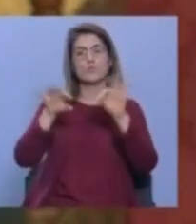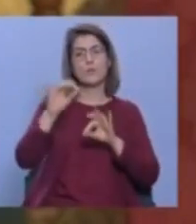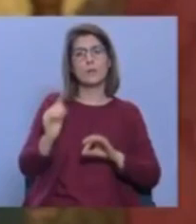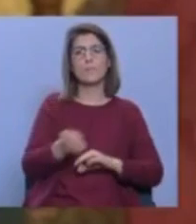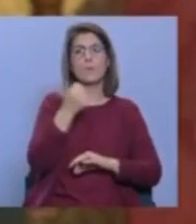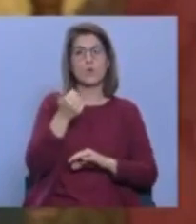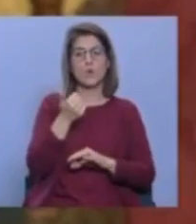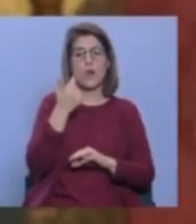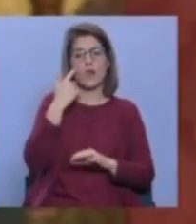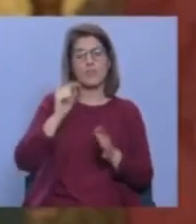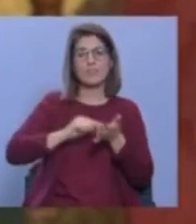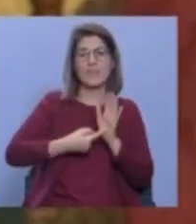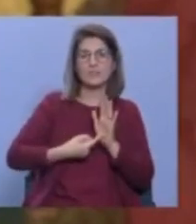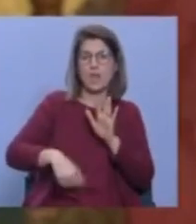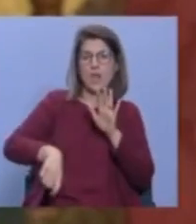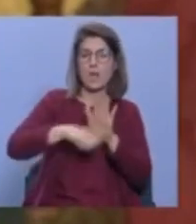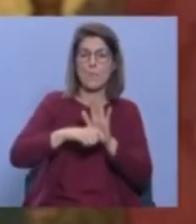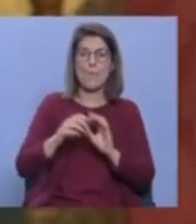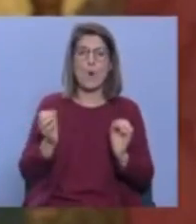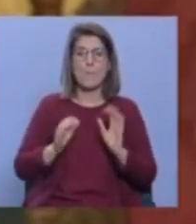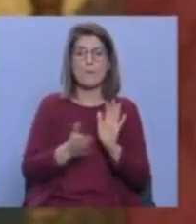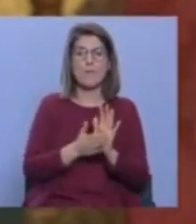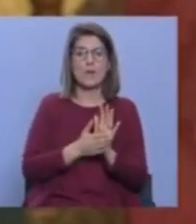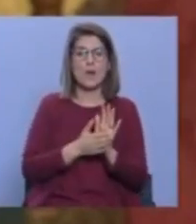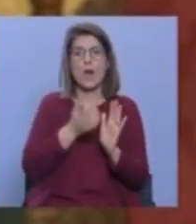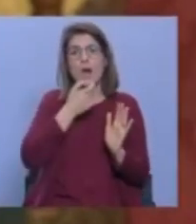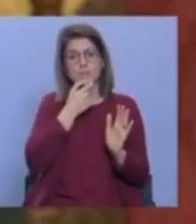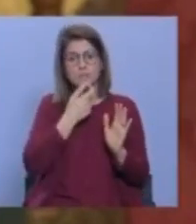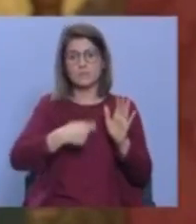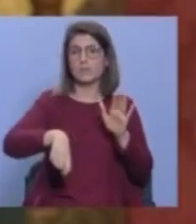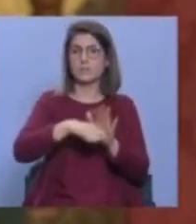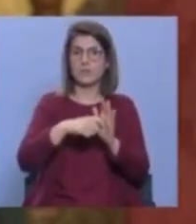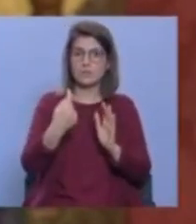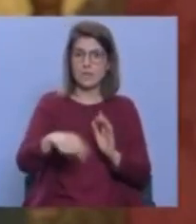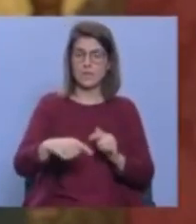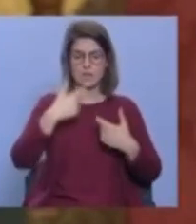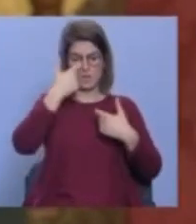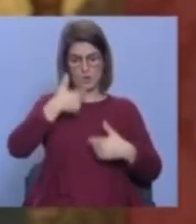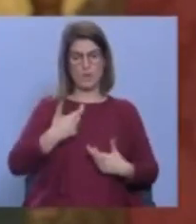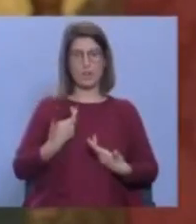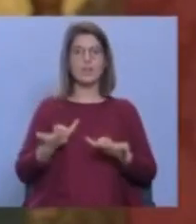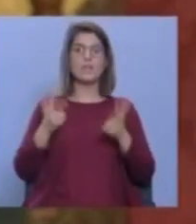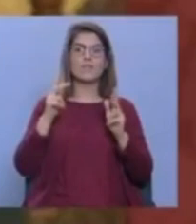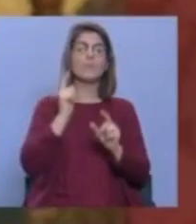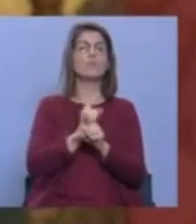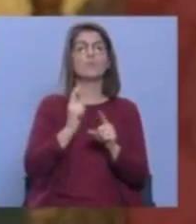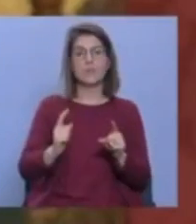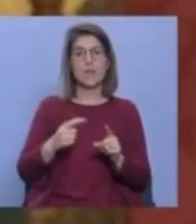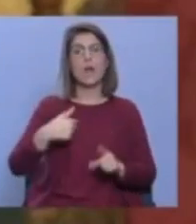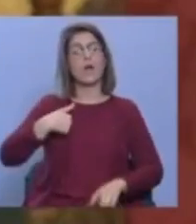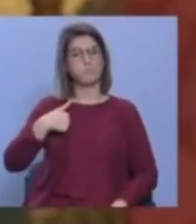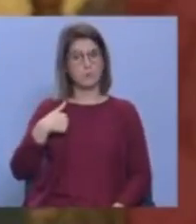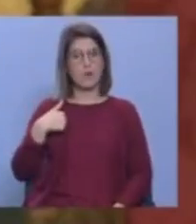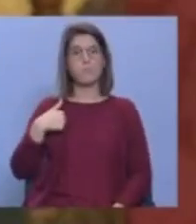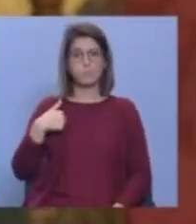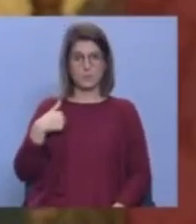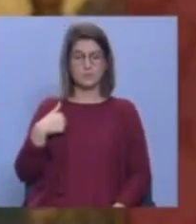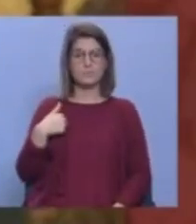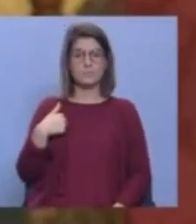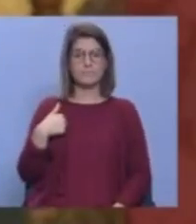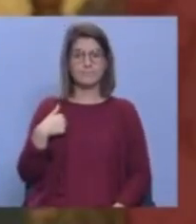seria testada, não seria provada se não houvessem tentações. Eu sou um homem livre porque sei